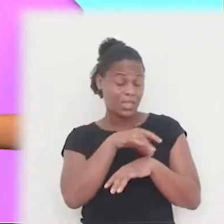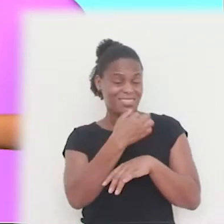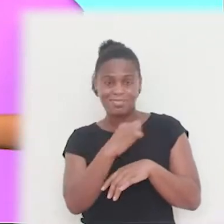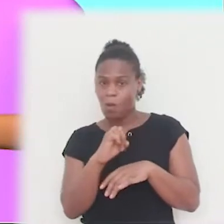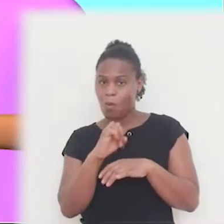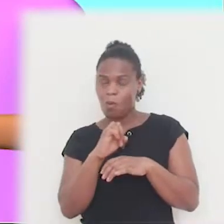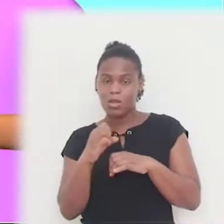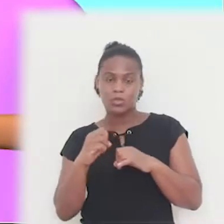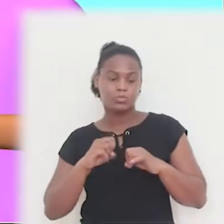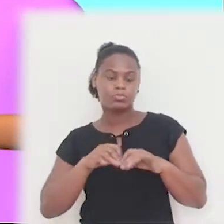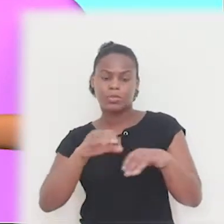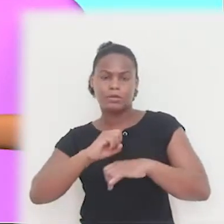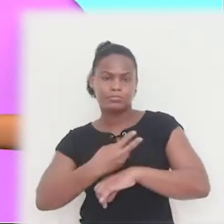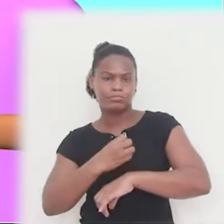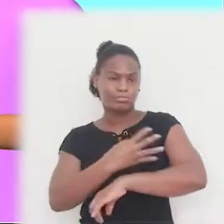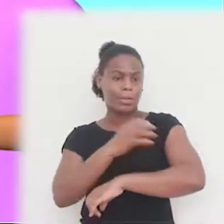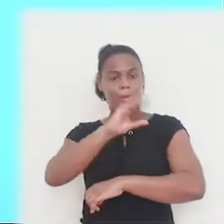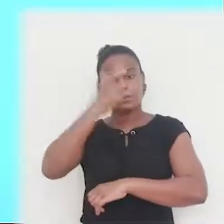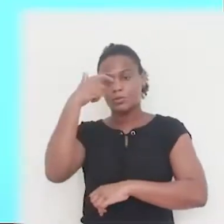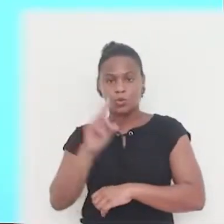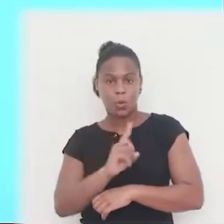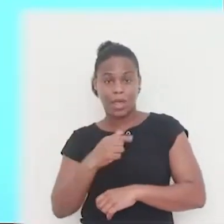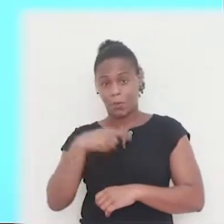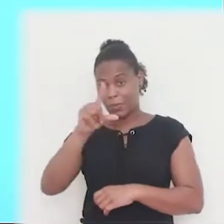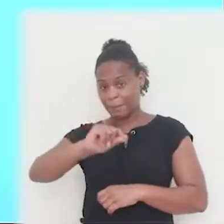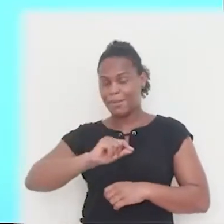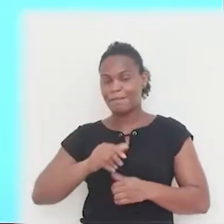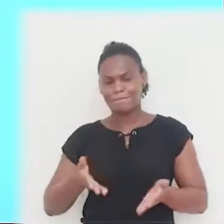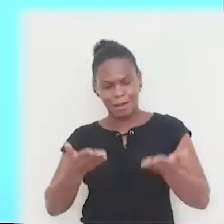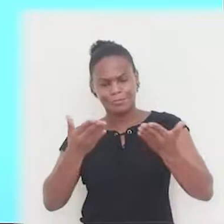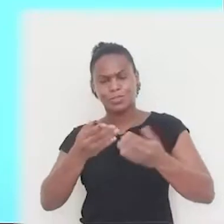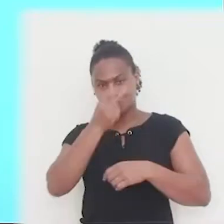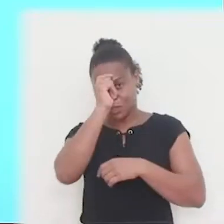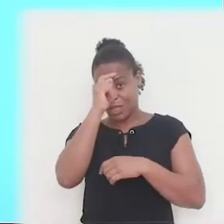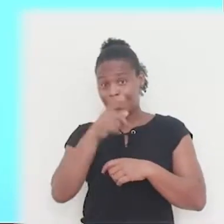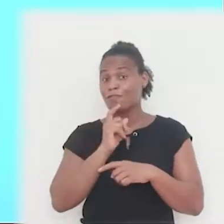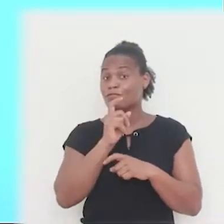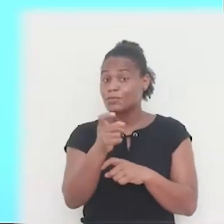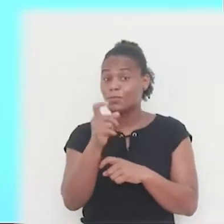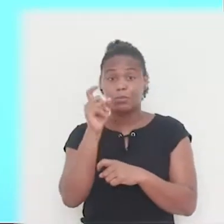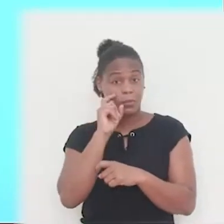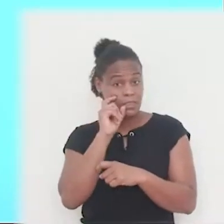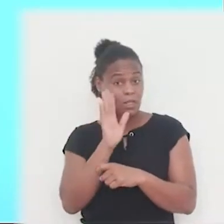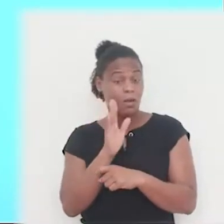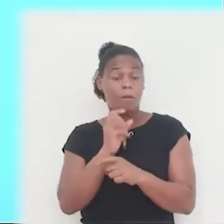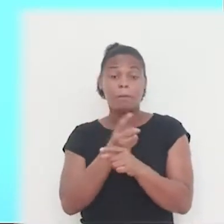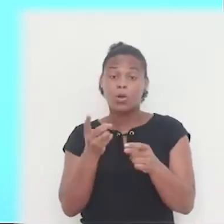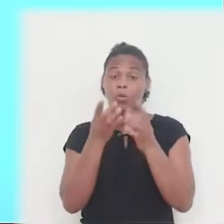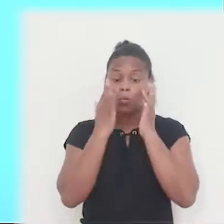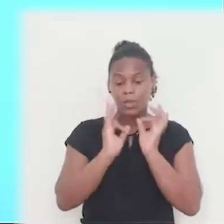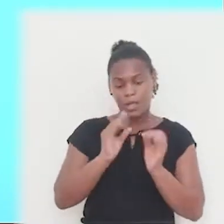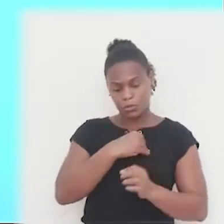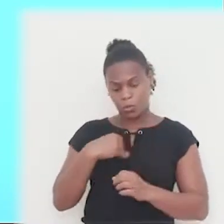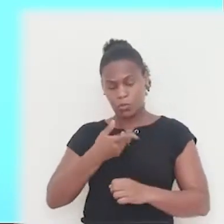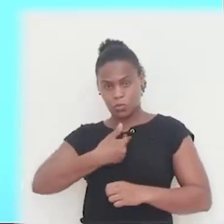sete mais pessoas Eu também vamos cumprir acumulações de proteção por que cuidar da nossa saúde